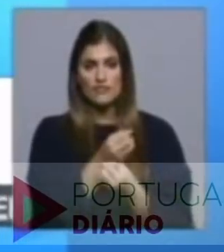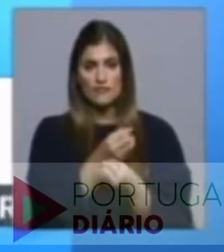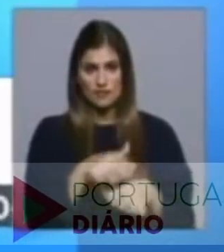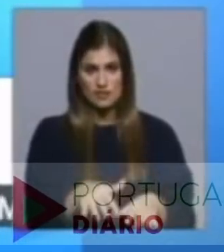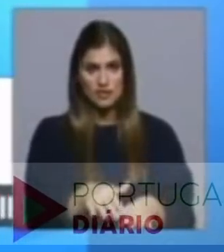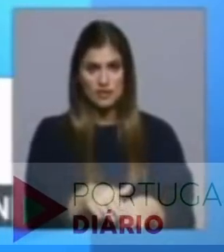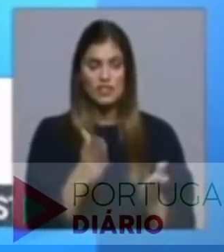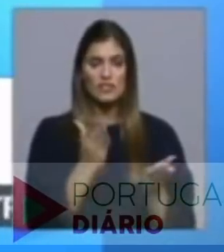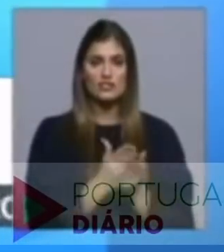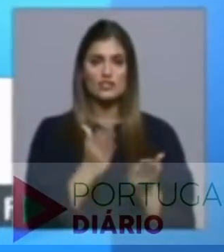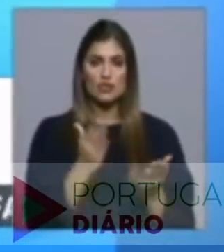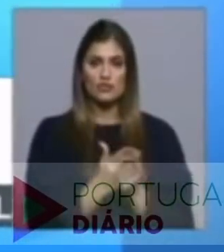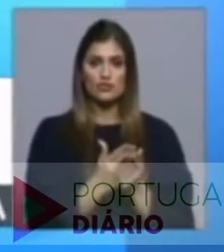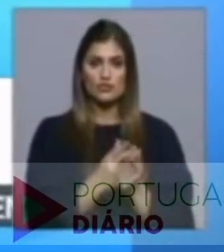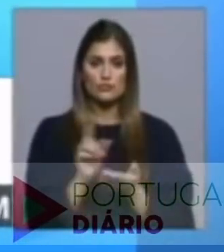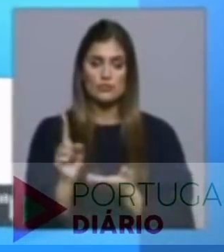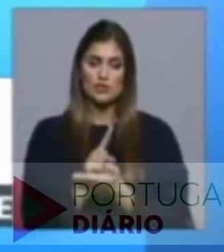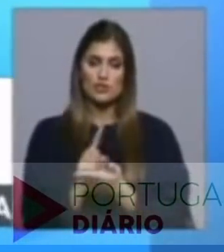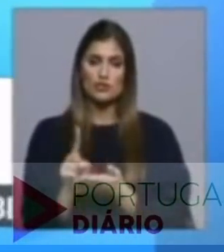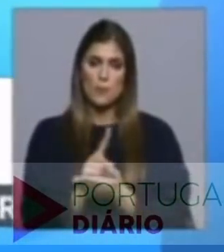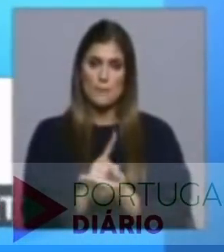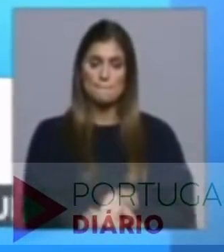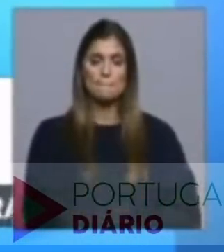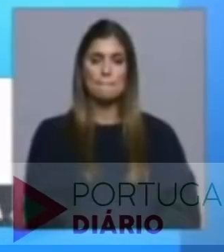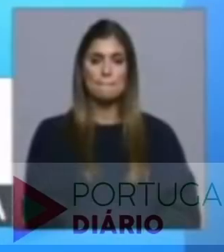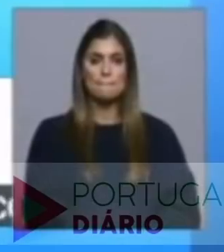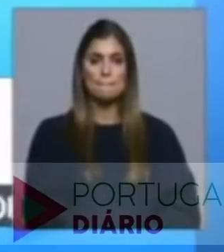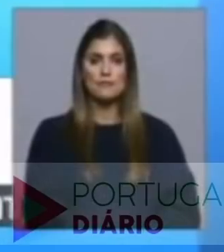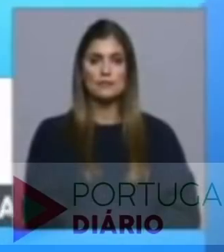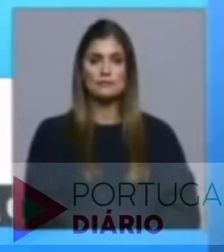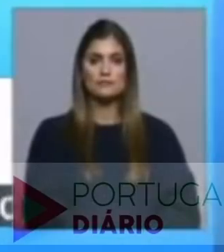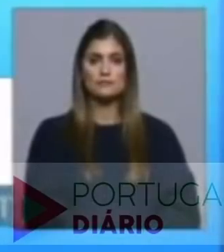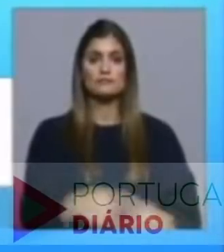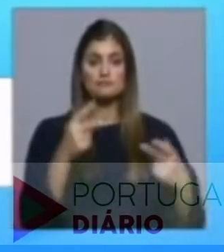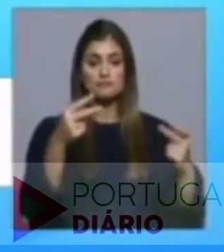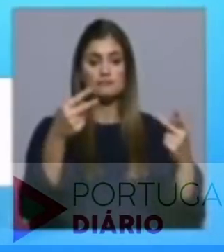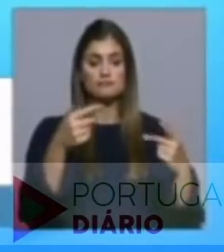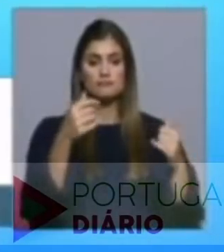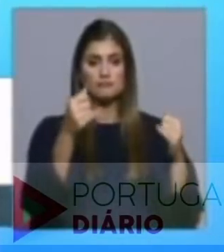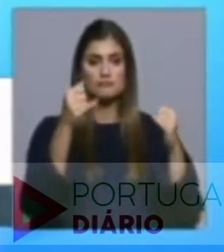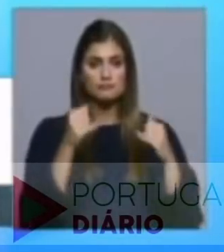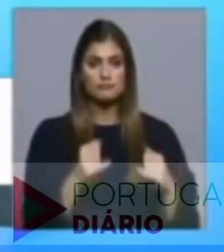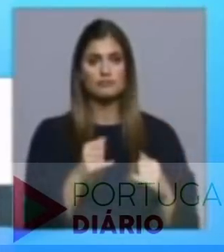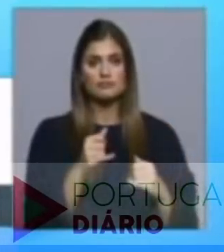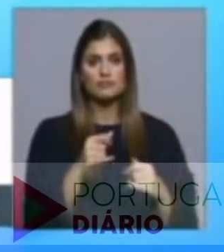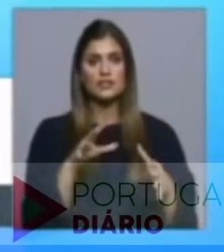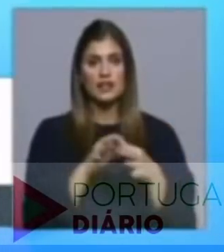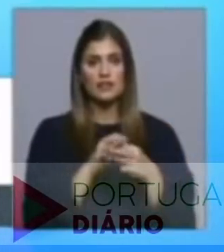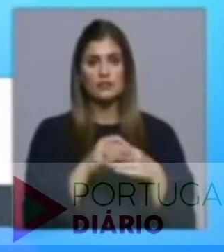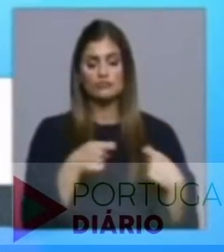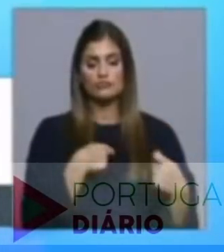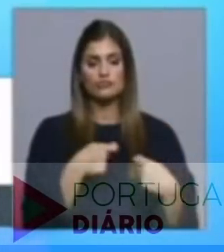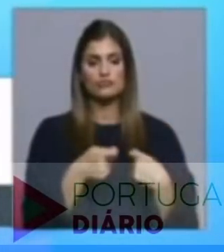e das escolas do primeiro ciclo. Em segundo lugar, e no que diz respeito à atividade